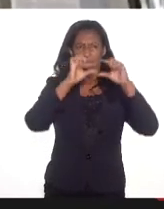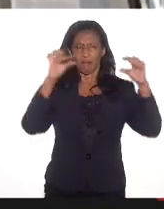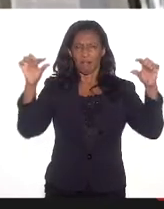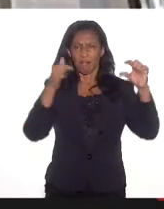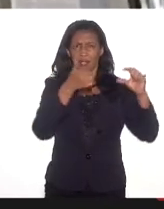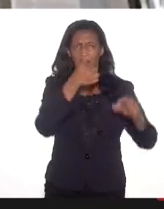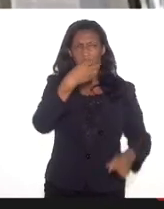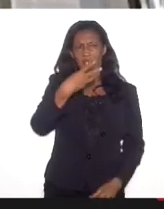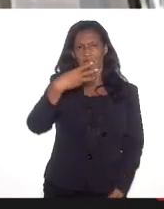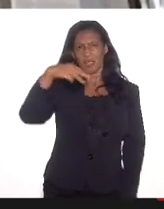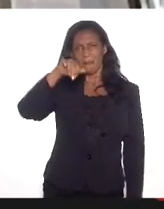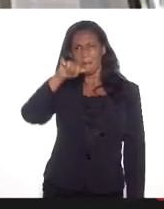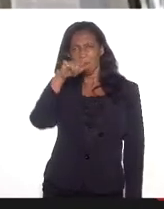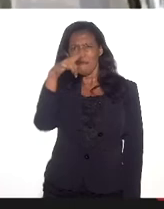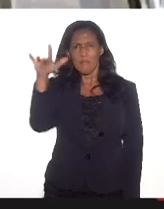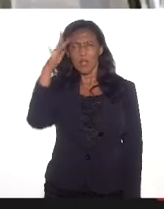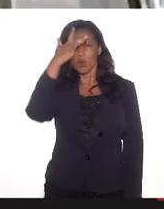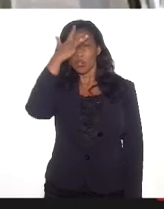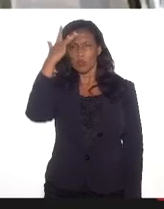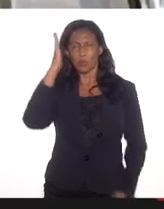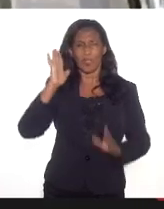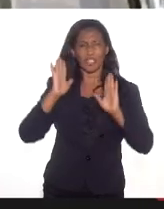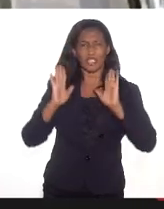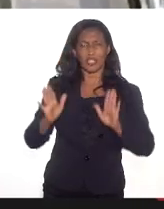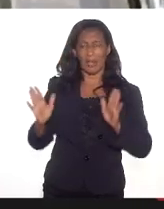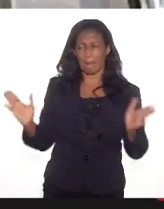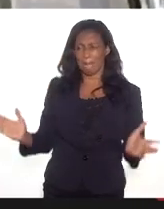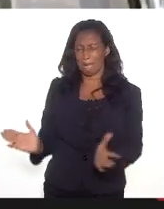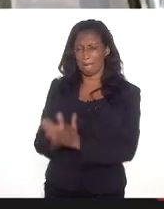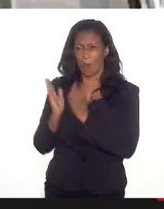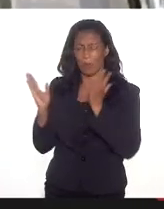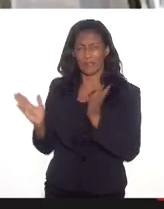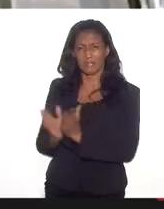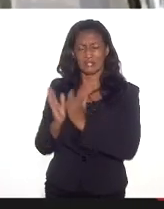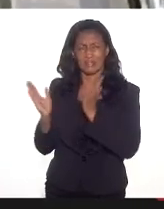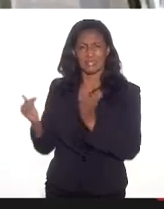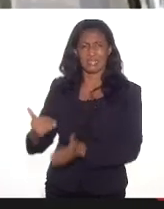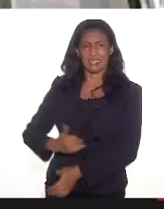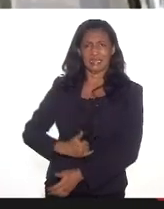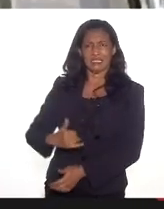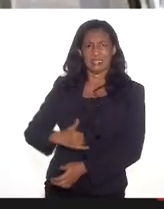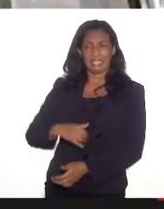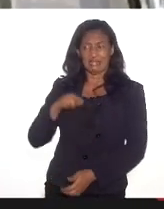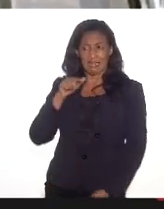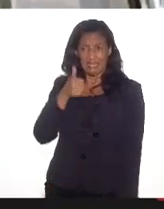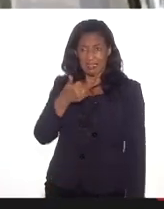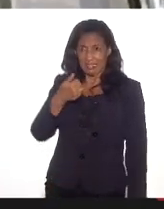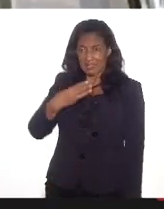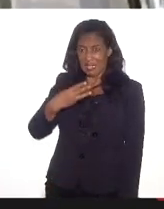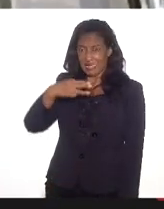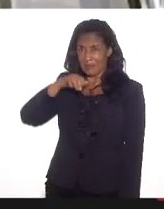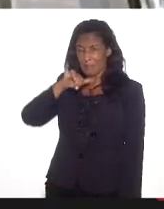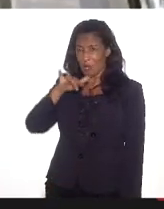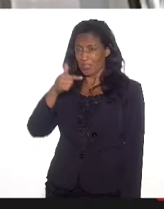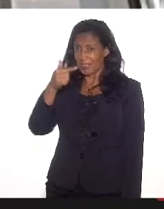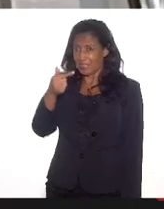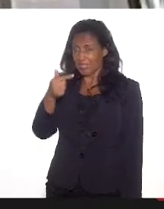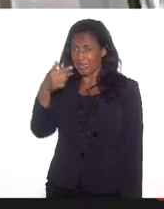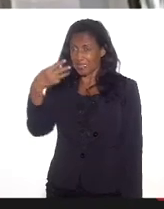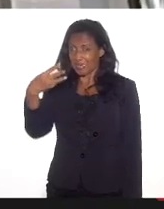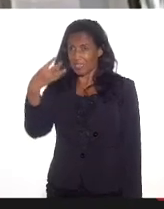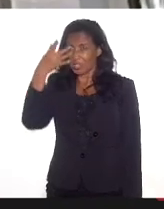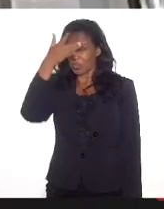de pessoas já viviam a extrema pobreza e que dessas 13 milhões 73% eram